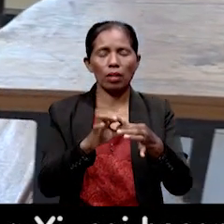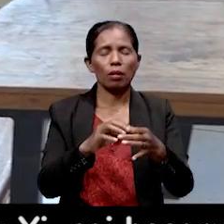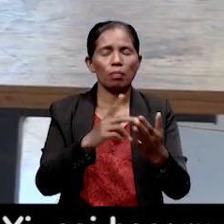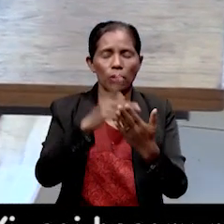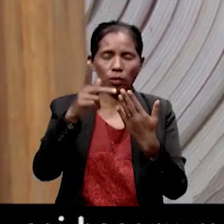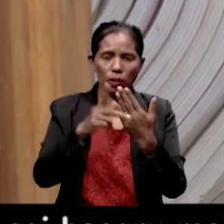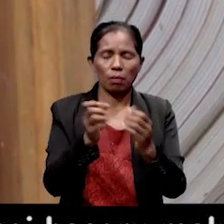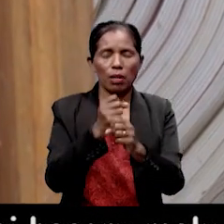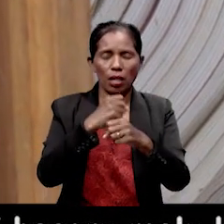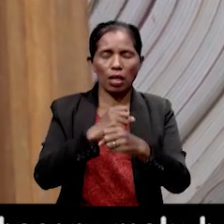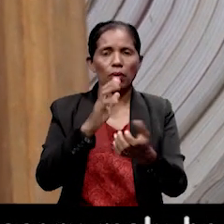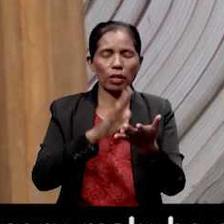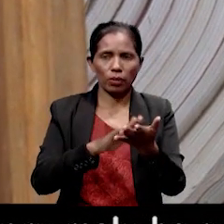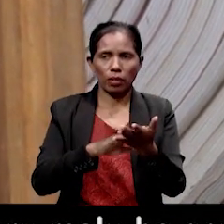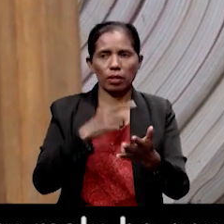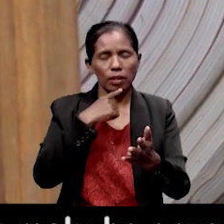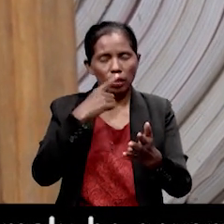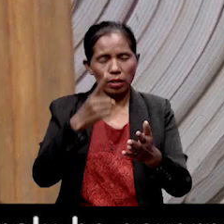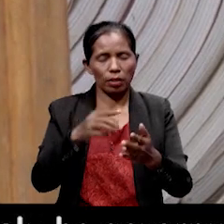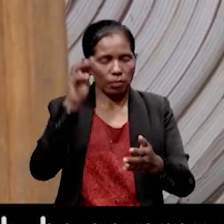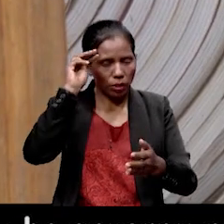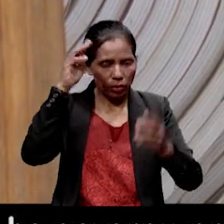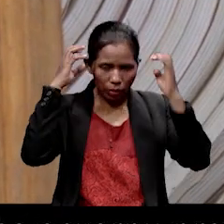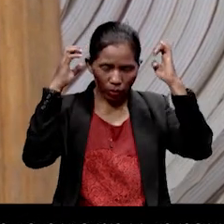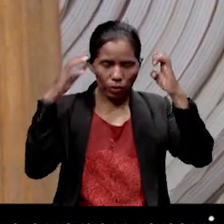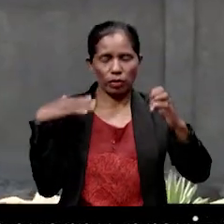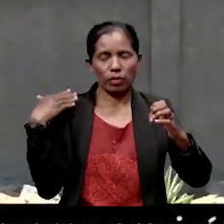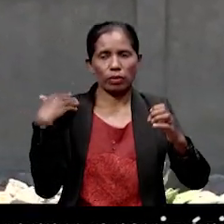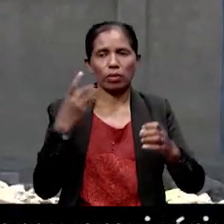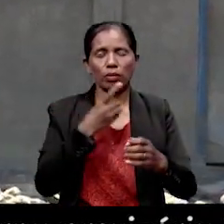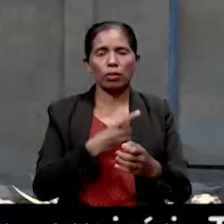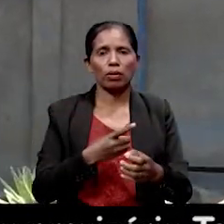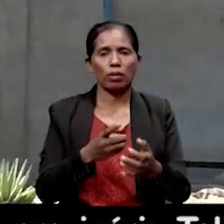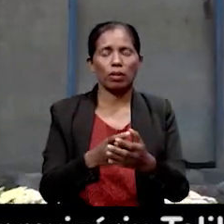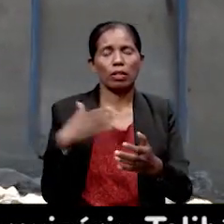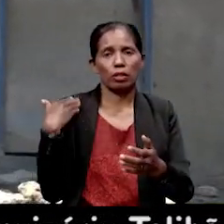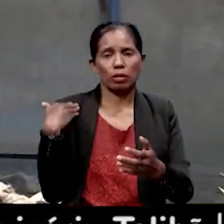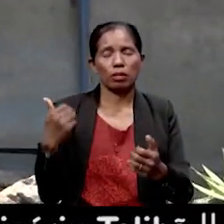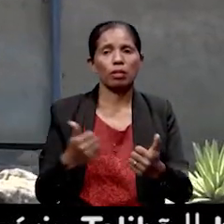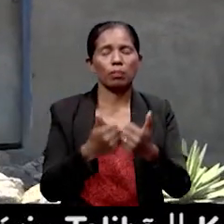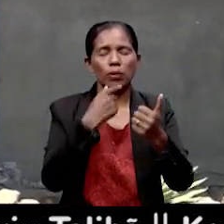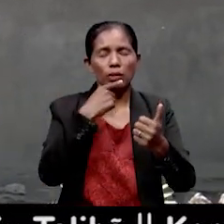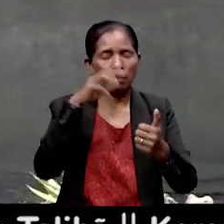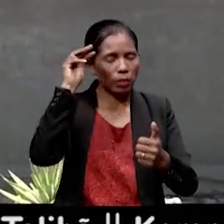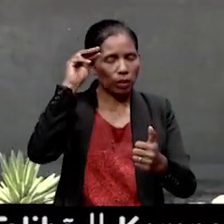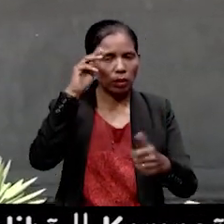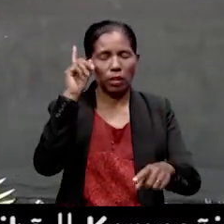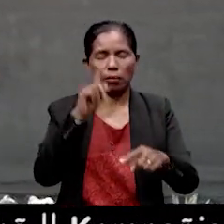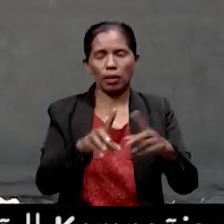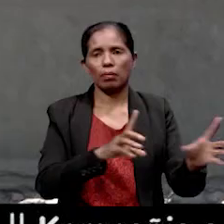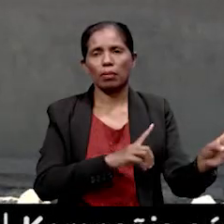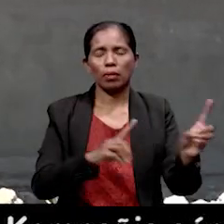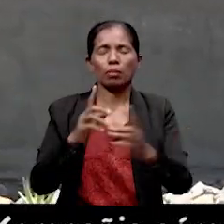reabilitação sekolah. Hatamba preocupação ne Ministro Educação Juventude no Desporto, Armindo Maia Hateten, Ministério labele implementa